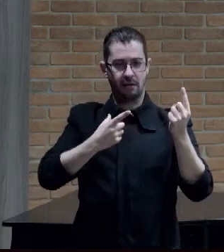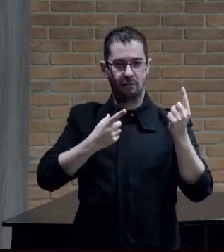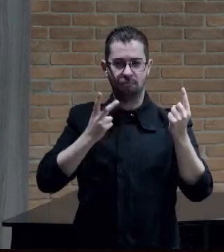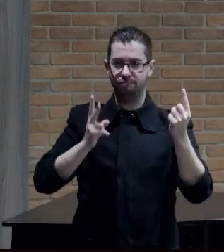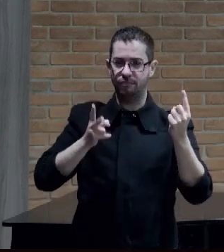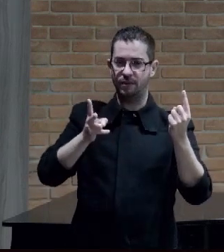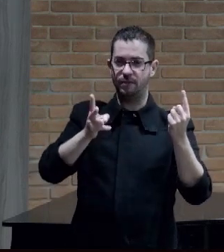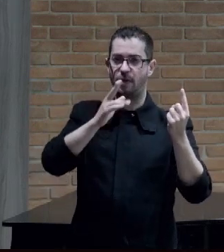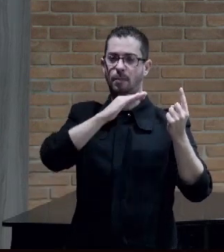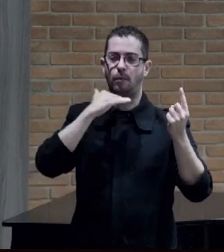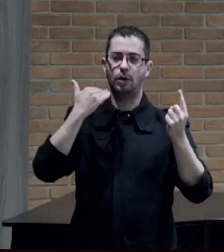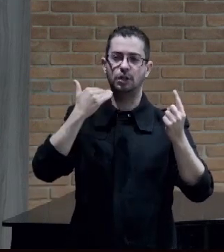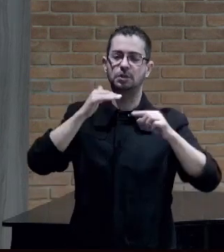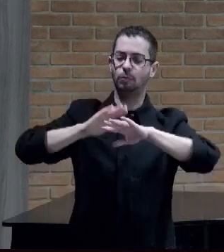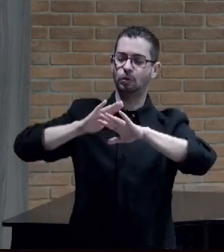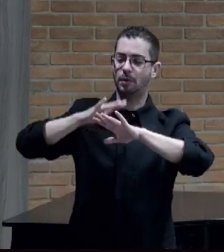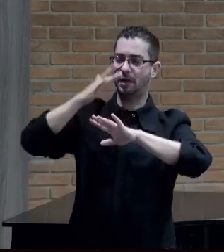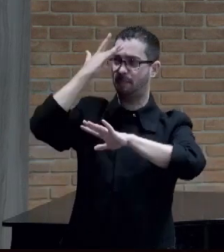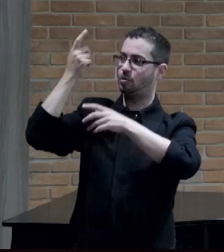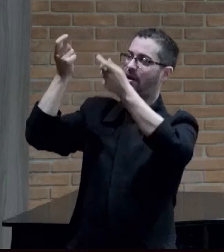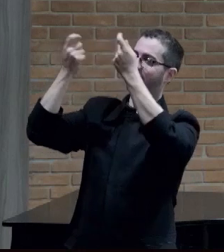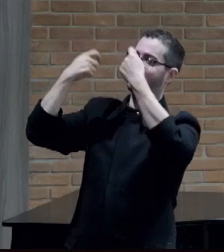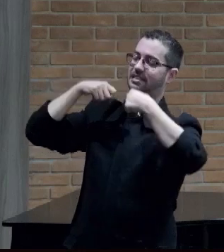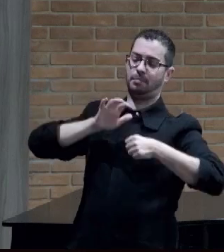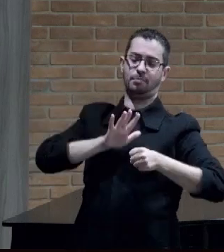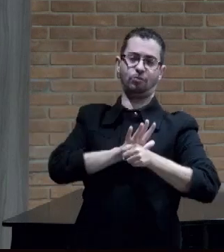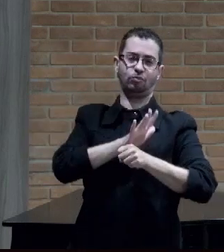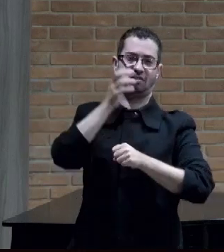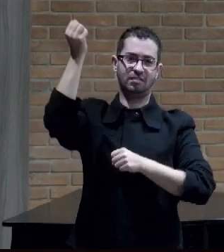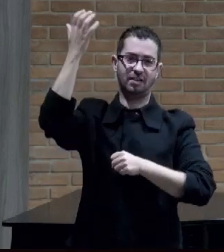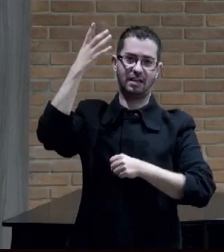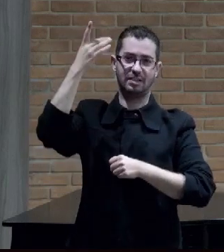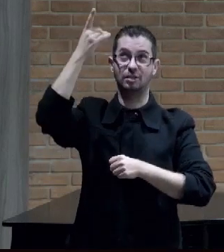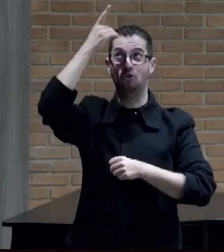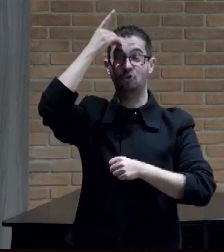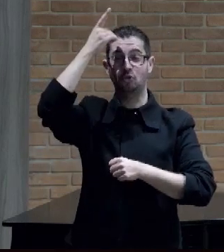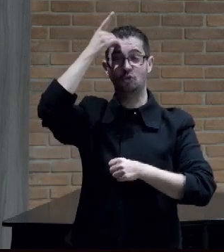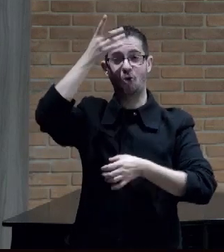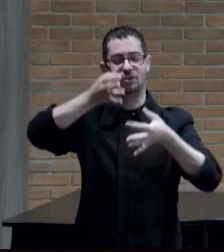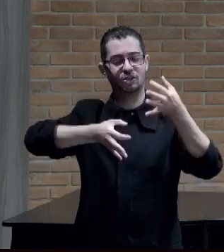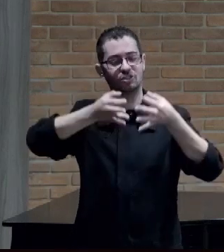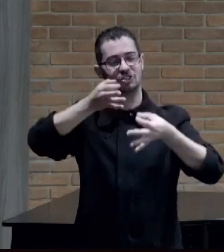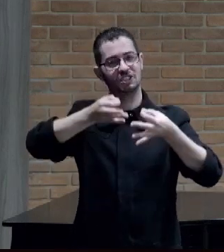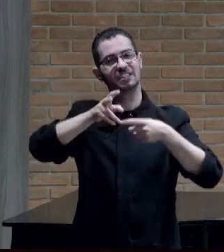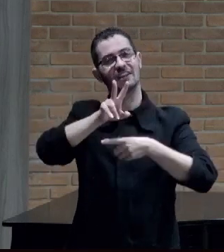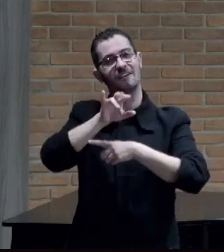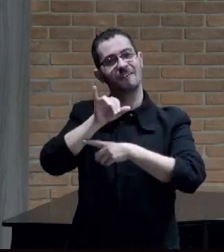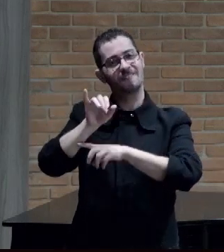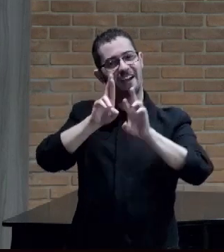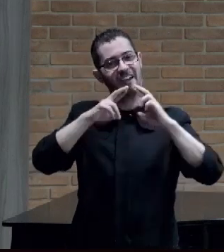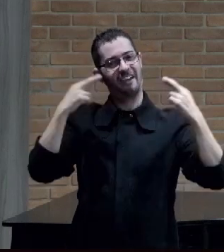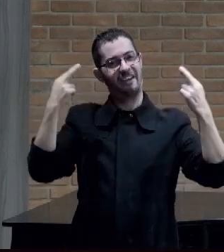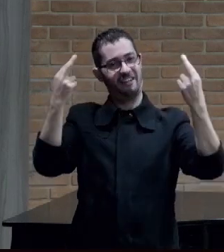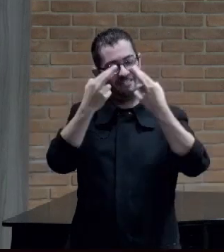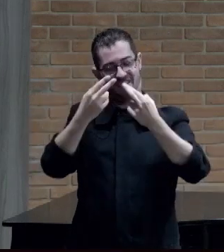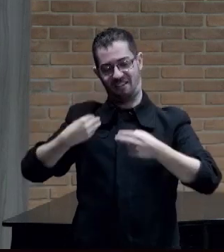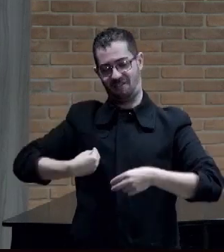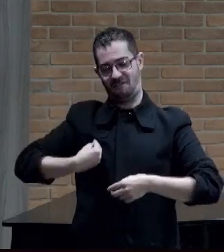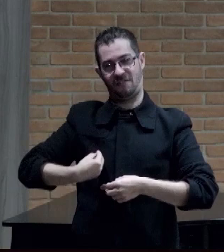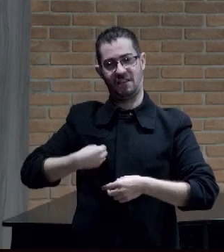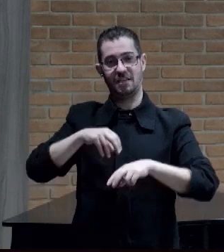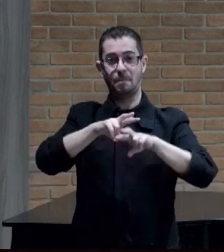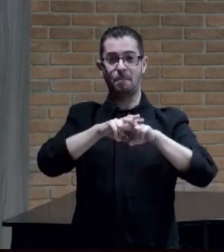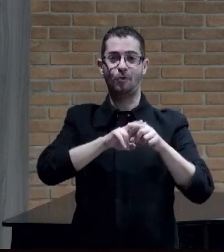a abundância da graça e o dom da justiça reinarão em vida por meio de um só, a